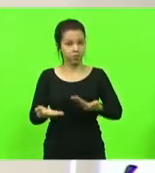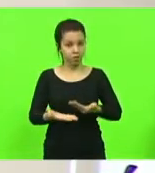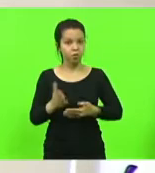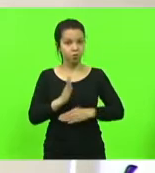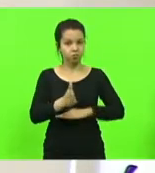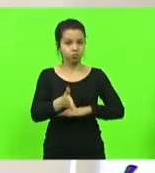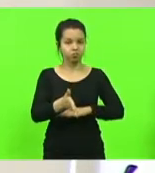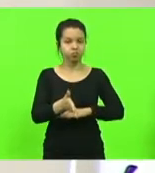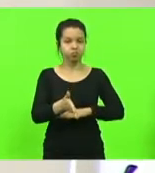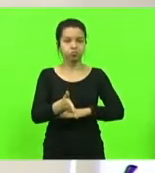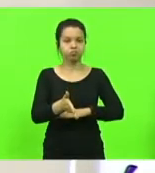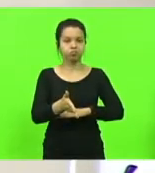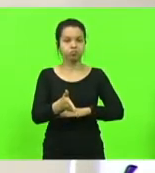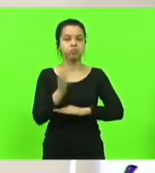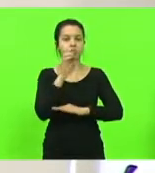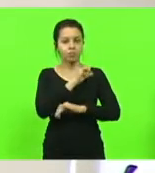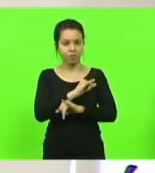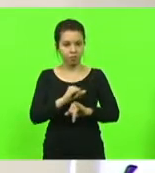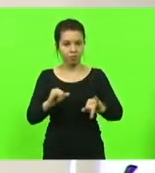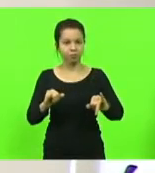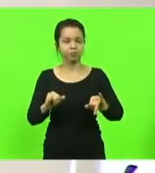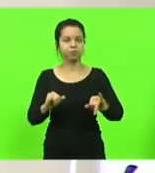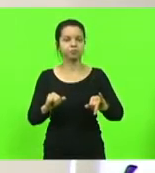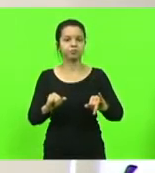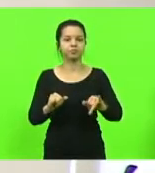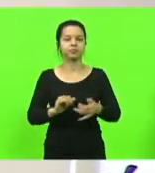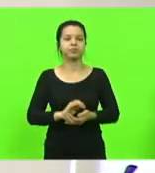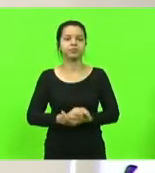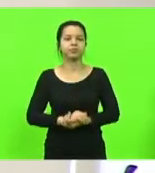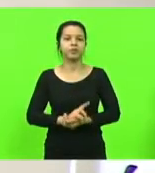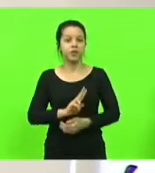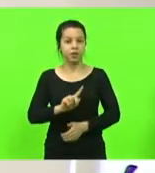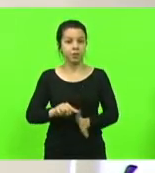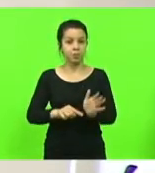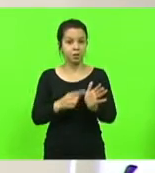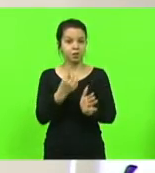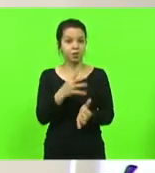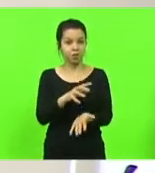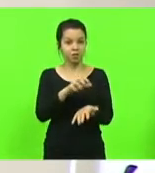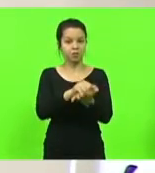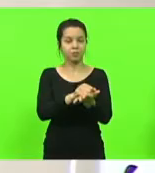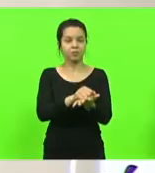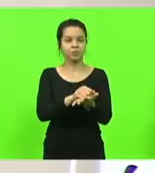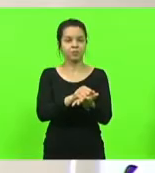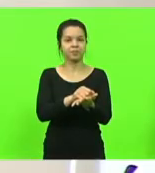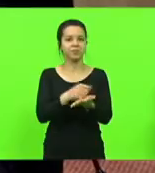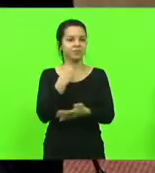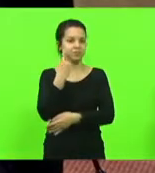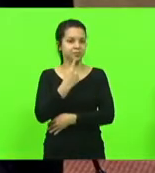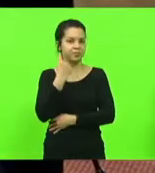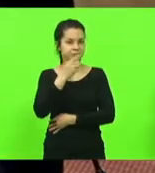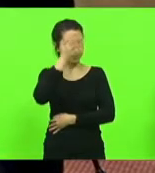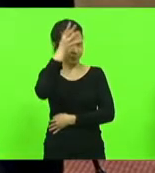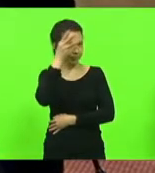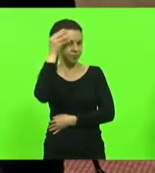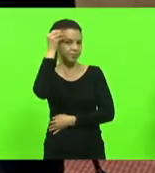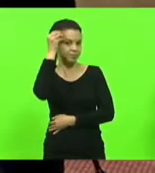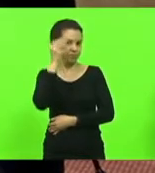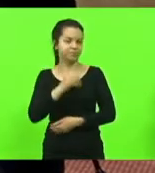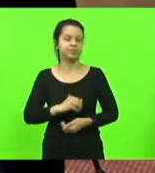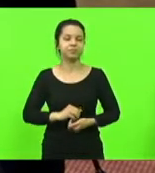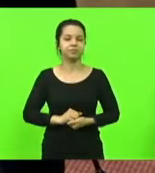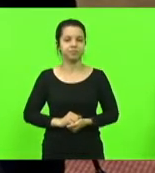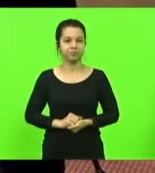breves comunicações. E a primeira deputada inscrita hoje é a deputada Luciane Carminati.